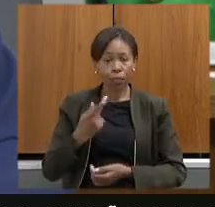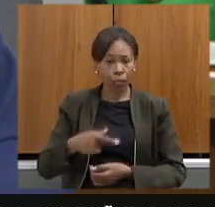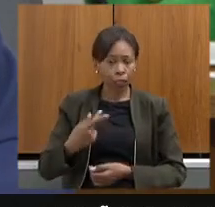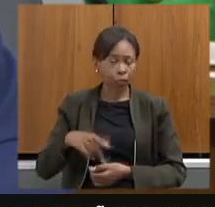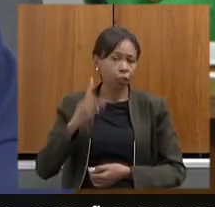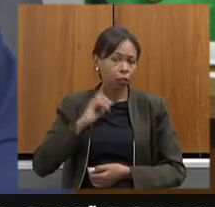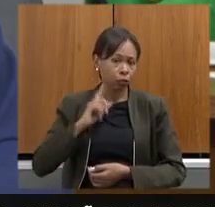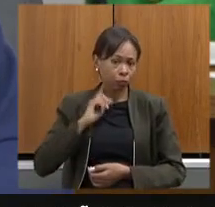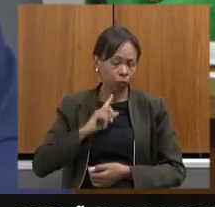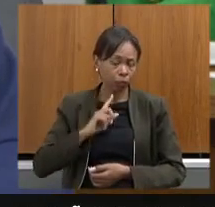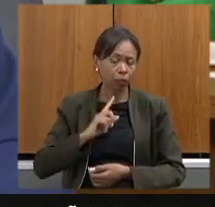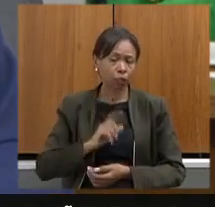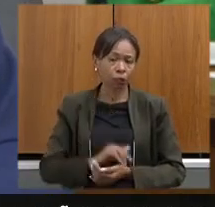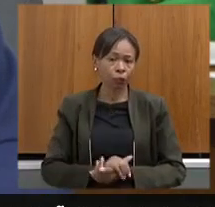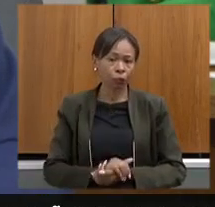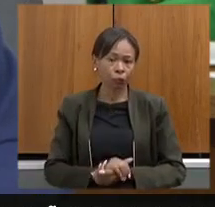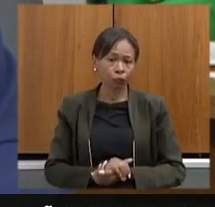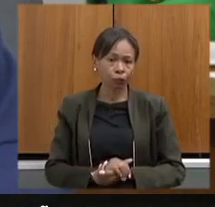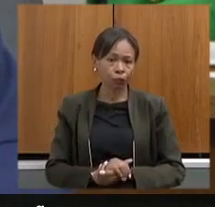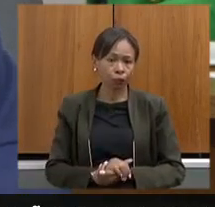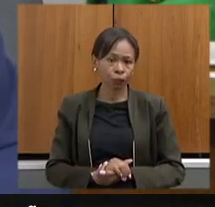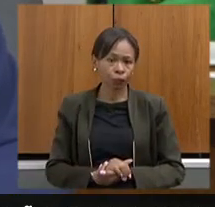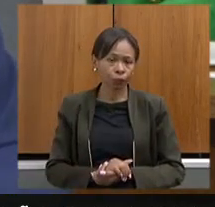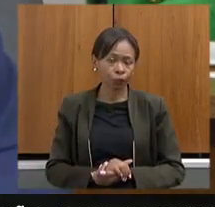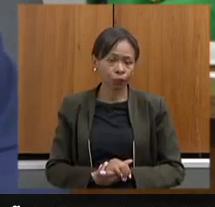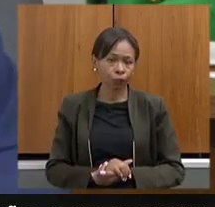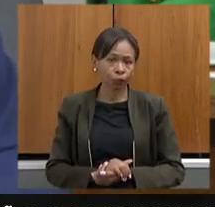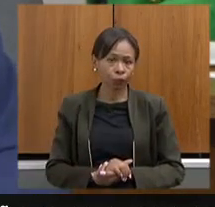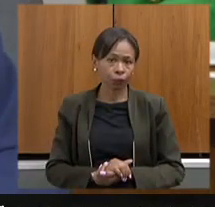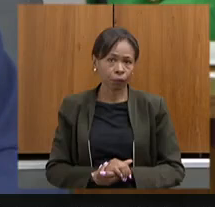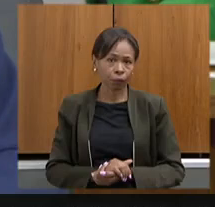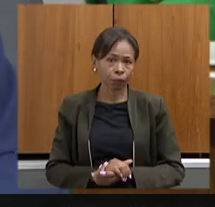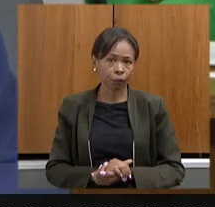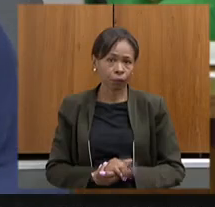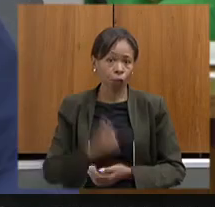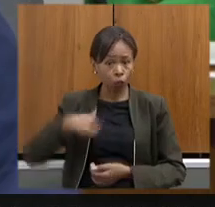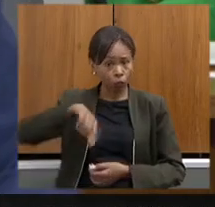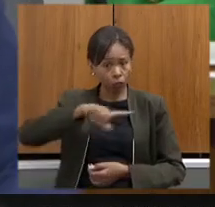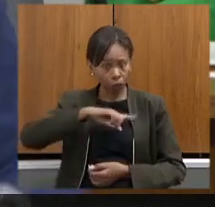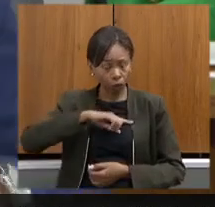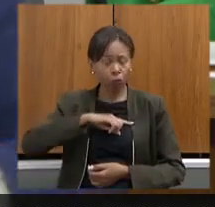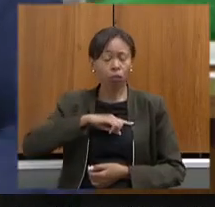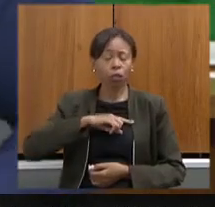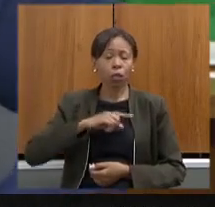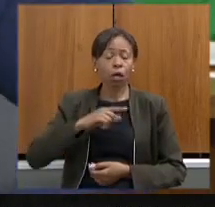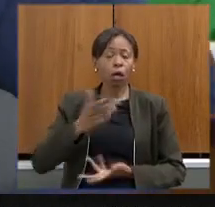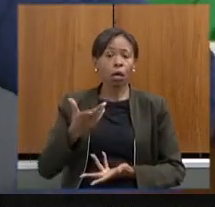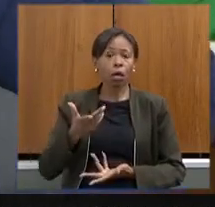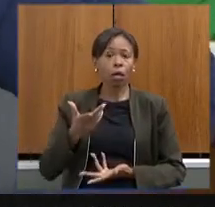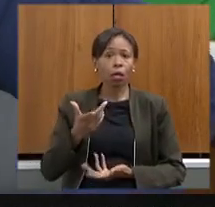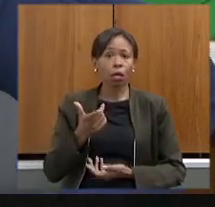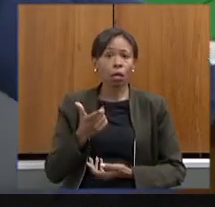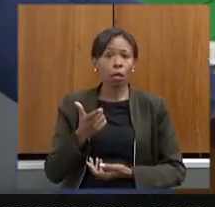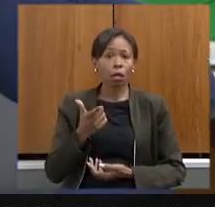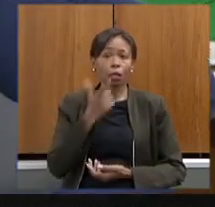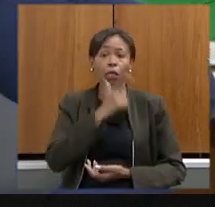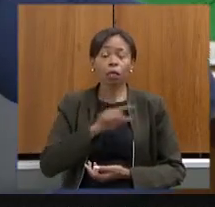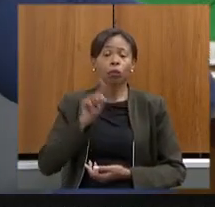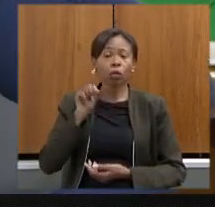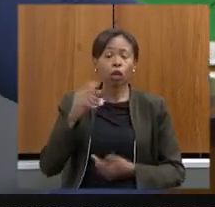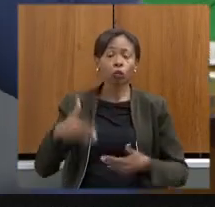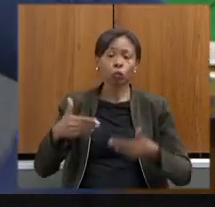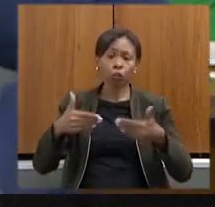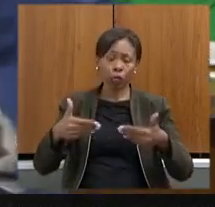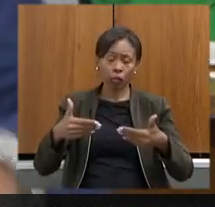de Minas Gerais que foi nós né do Estado de Minas Gerais nós todos os mineiros recebemos do Ministério da segurança